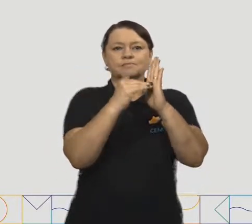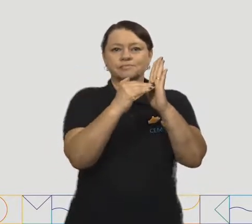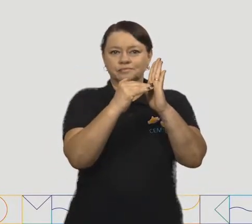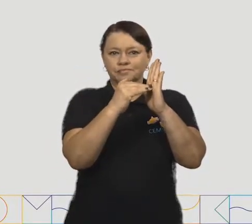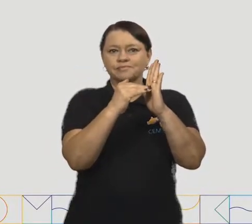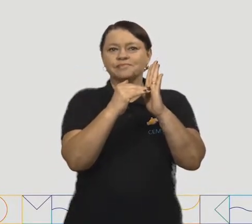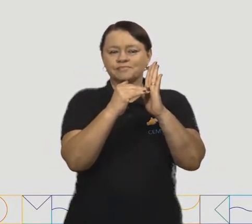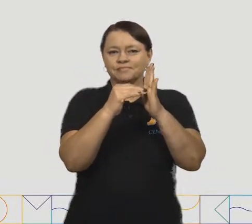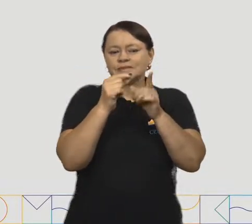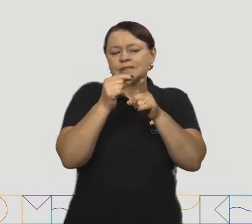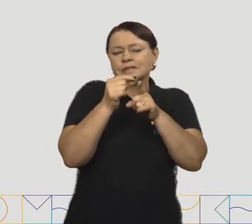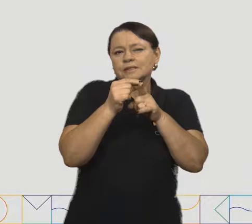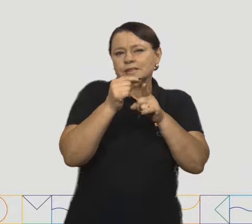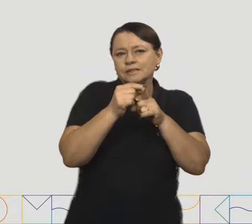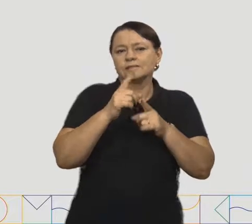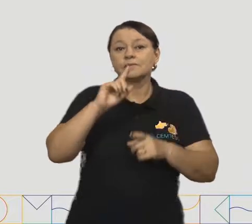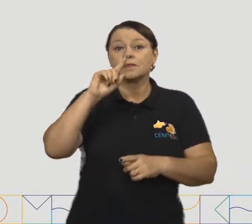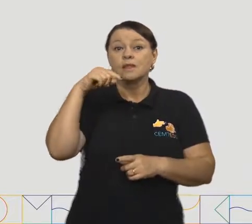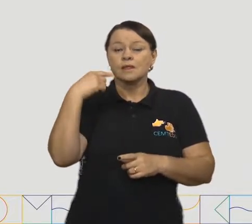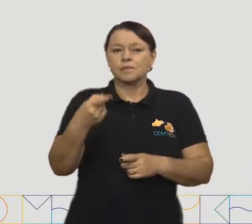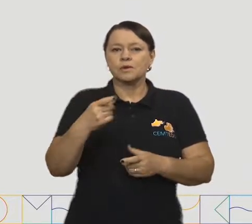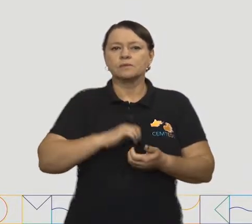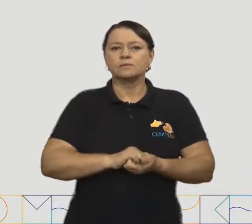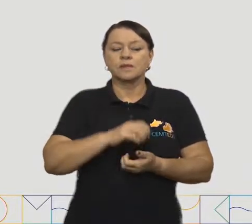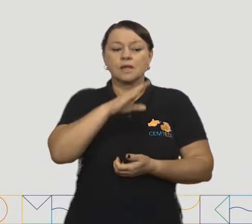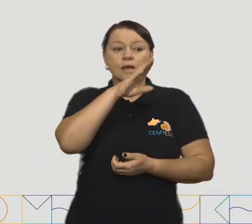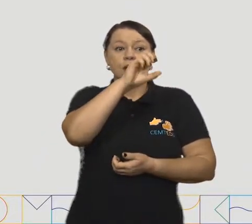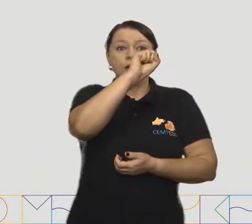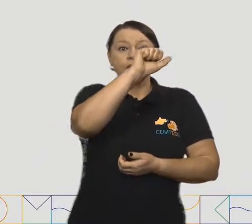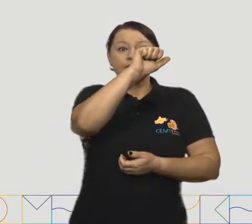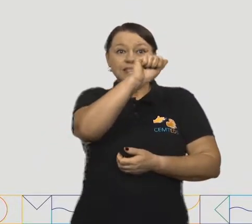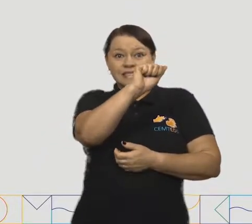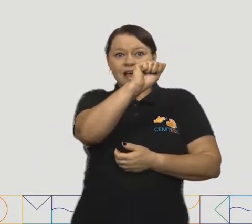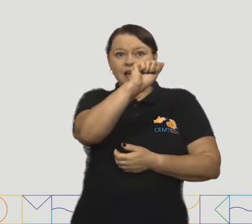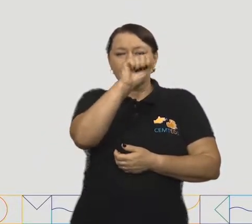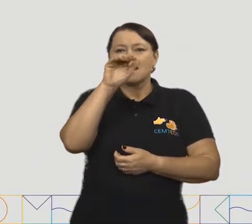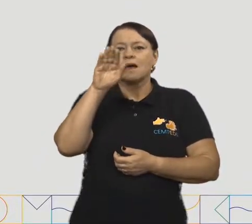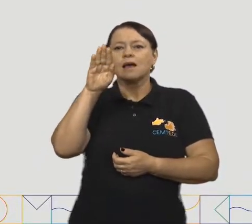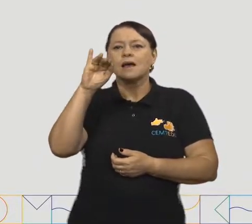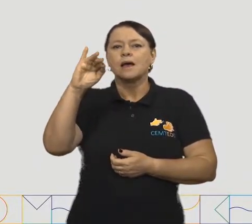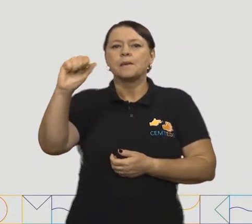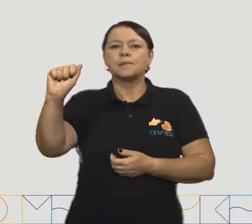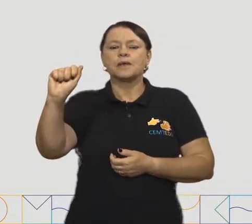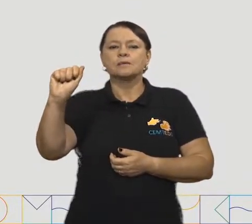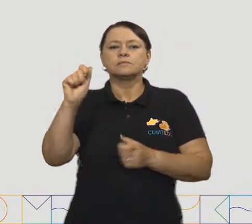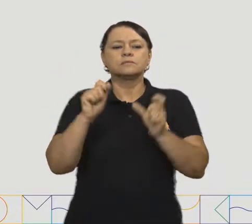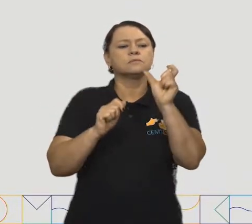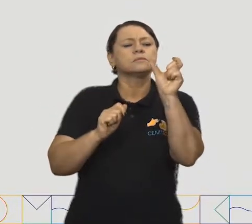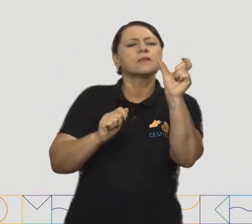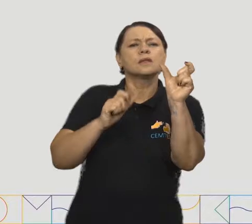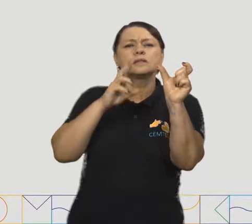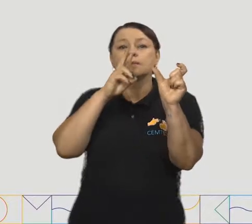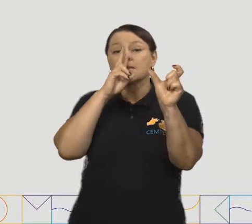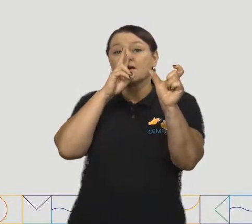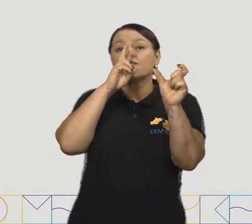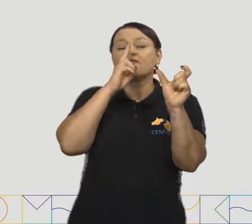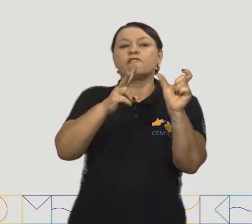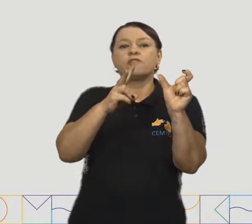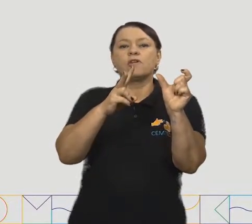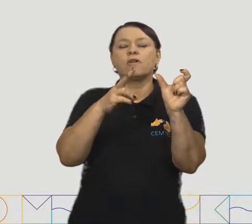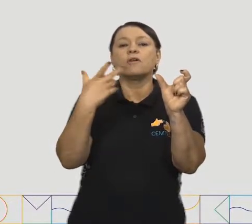em algumas sílabas você percebeu aí que há sons diferentes. Vamos analisar então aí qual é a